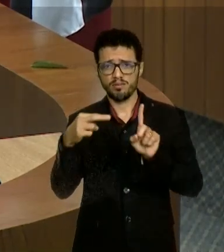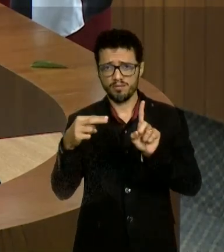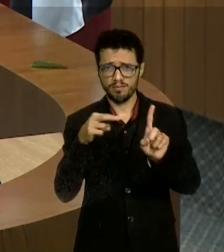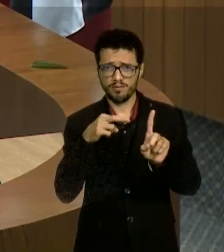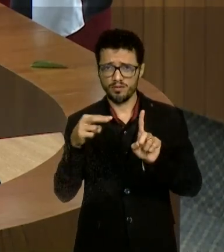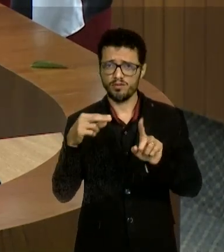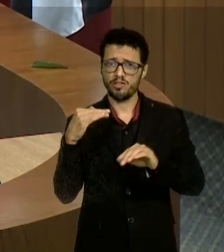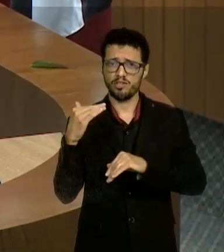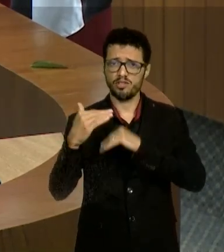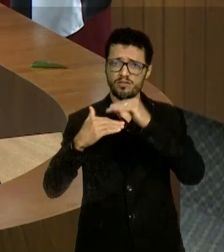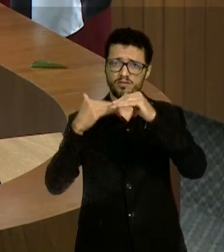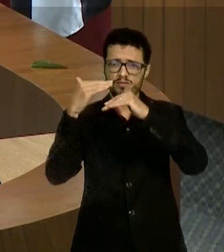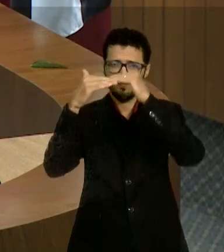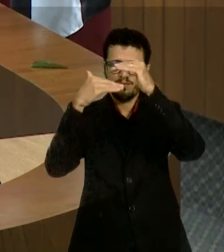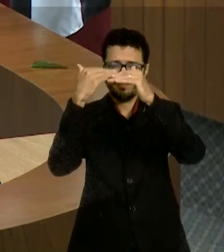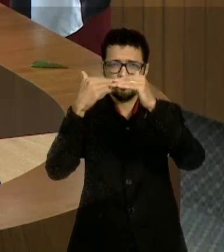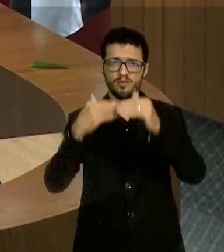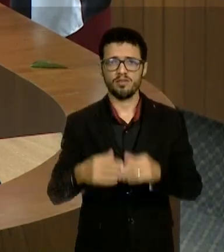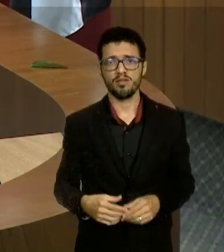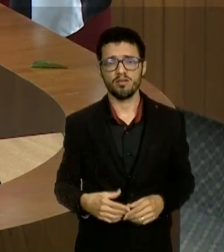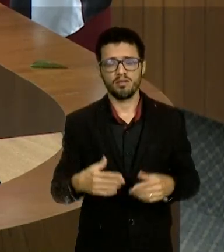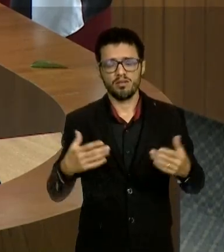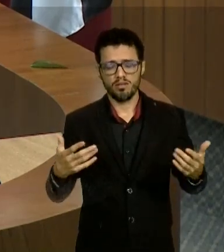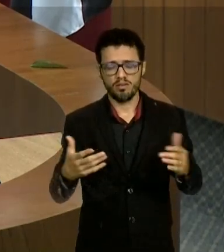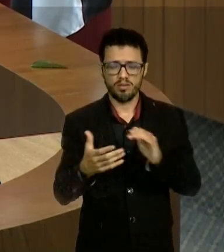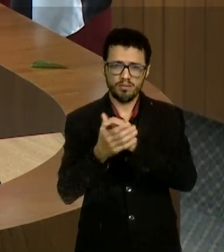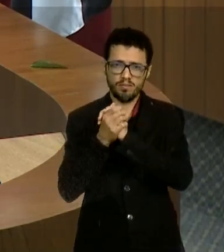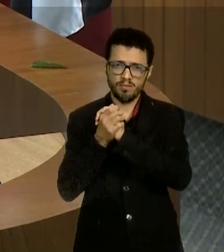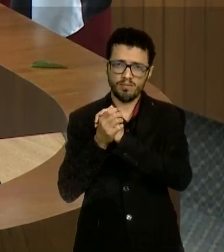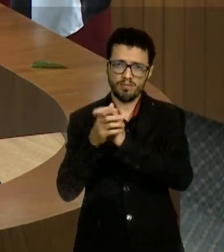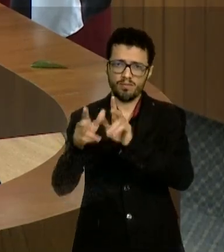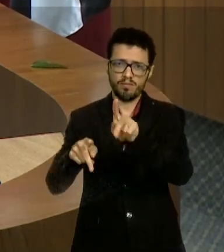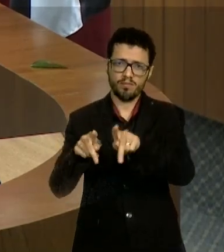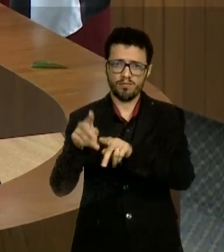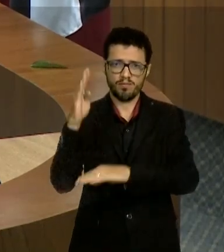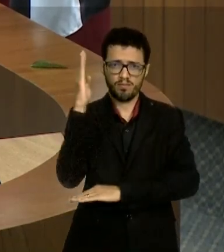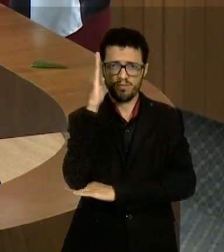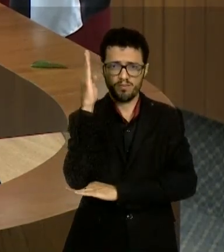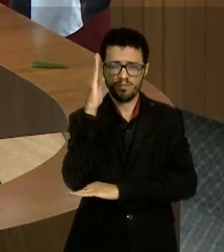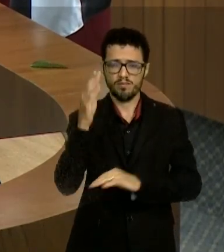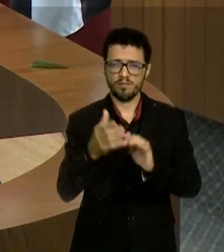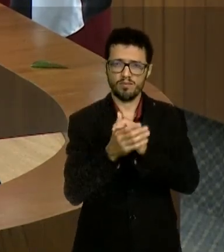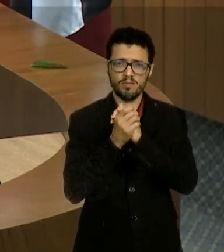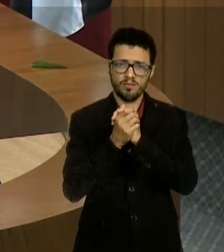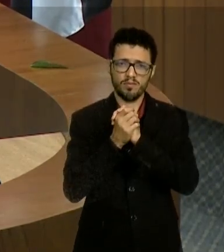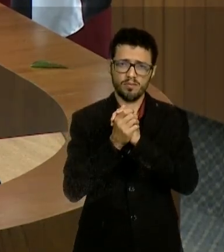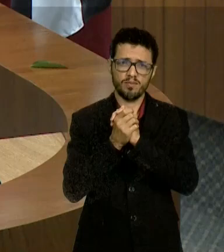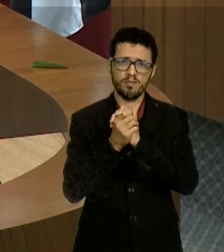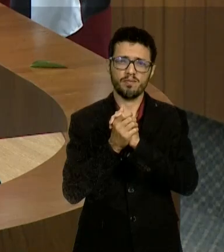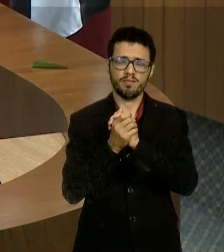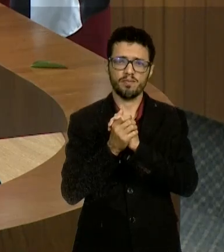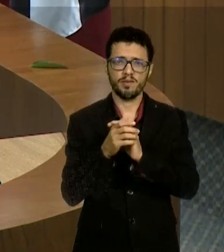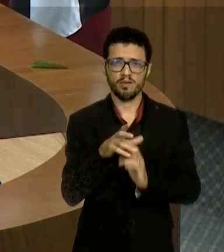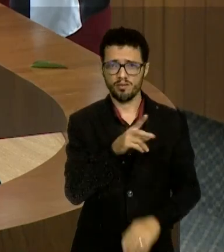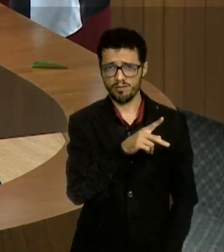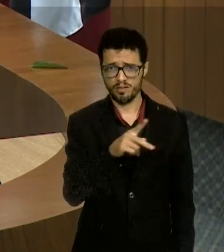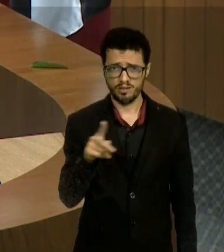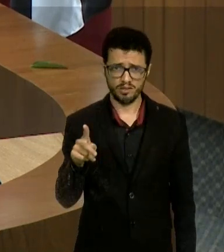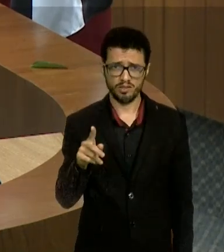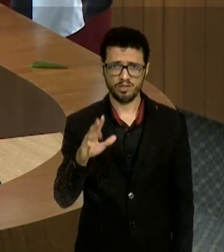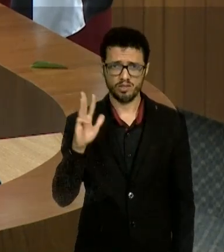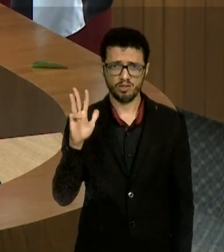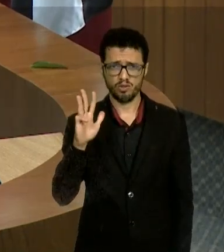Por isso, eu quero parabenizar o povo de Alcântara, parabenizar o presidente Lula, que mais uma vez, de uma